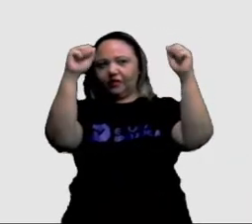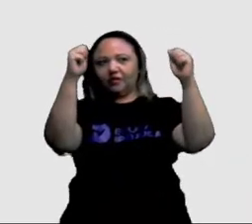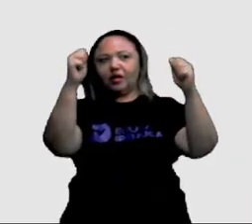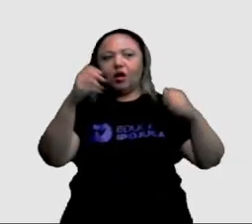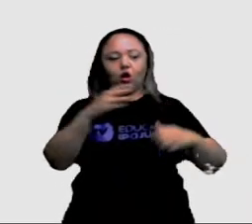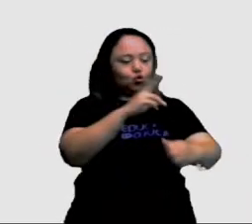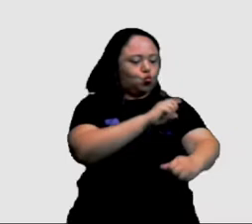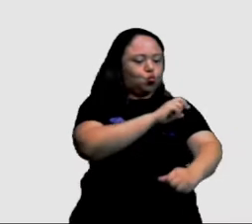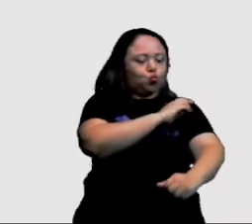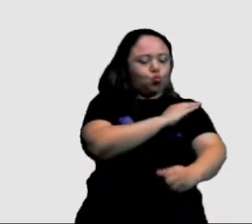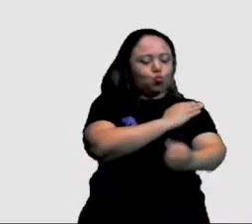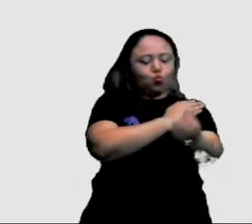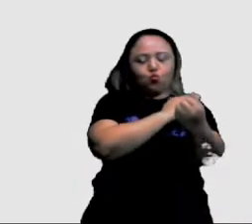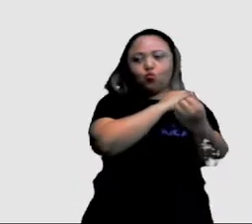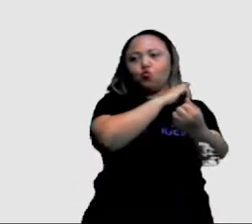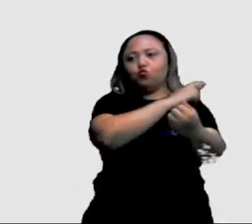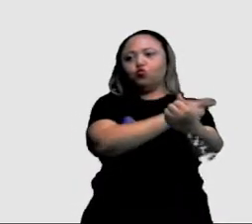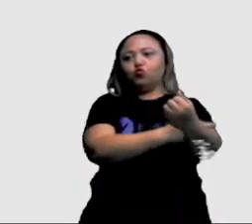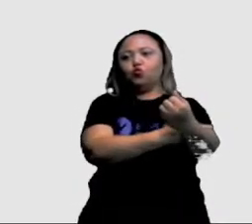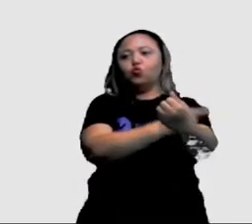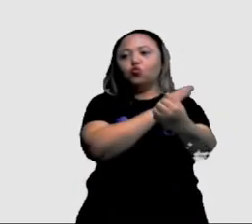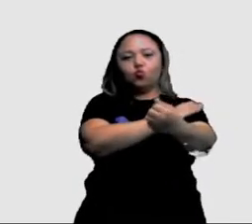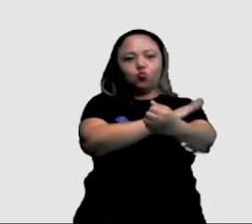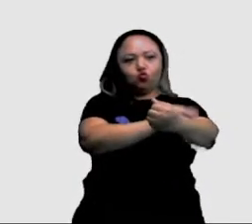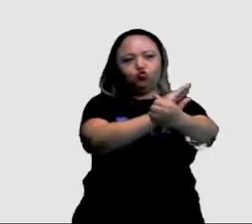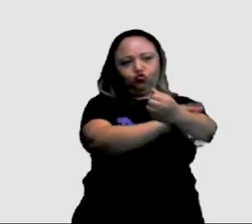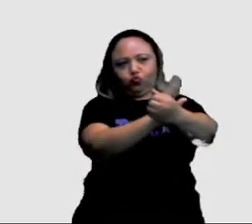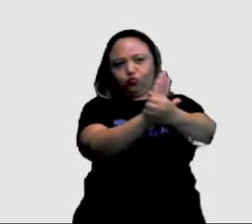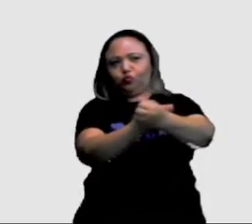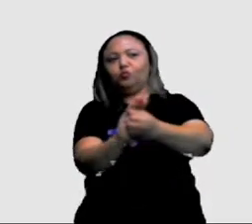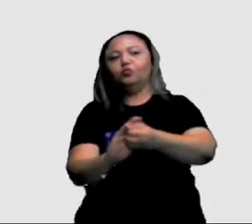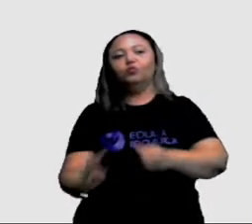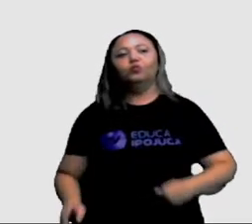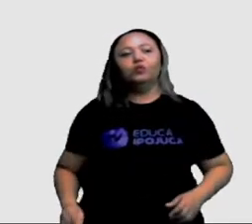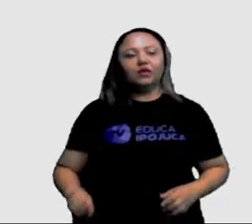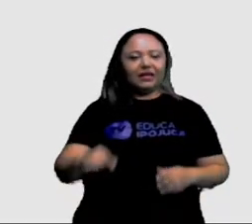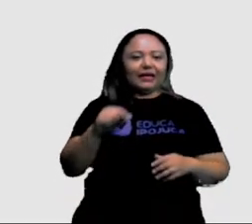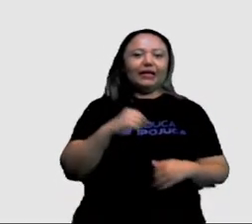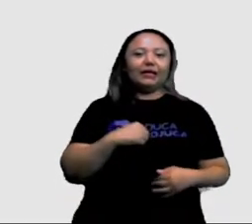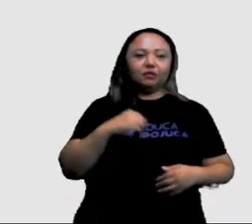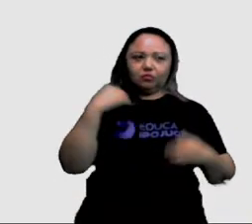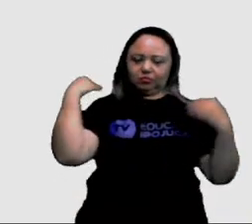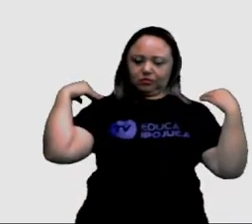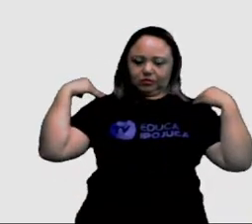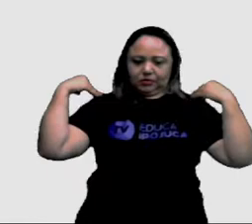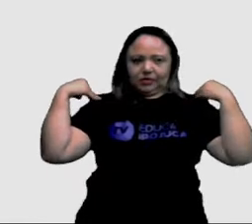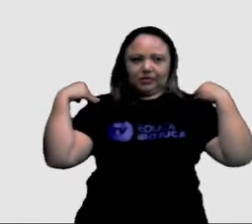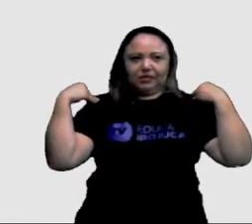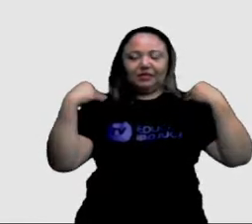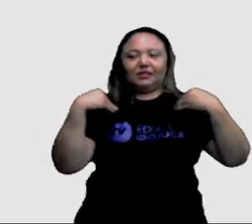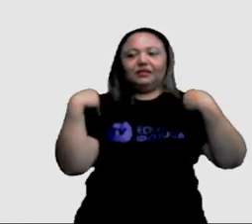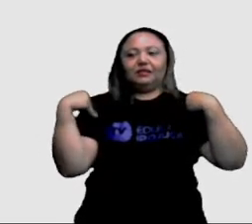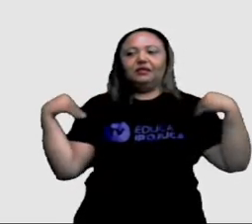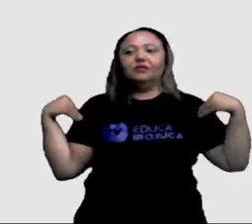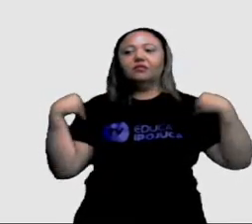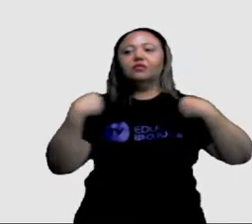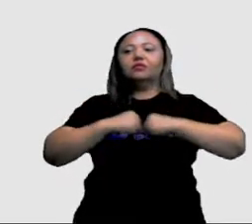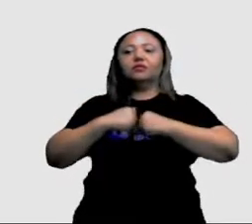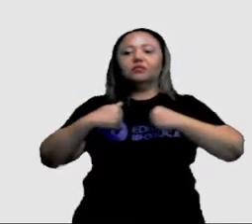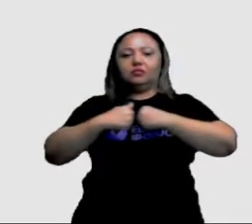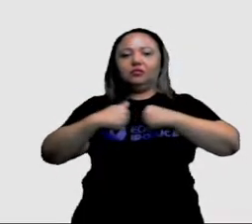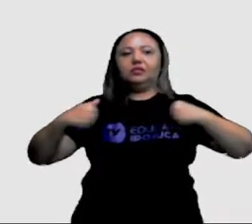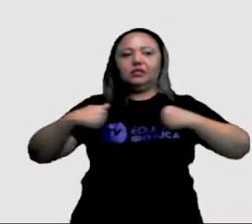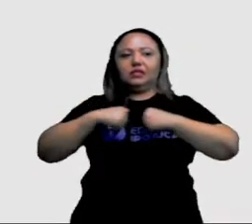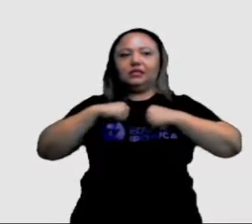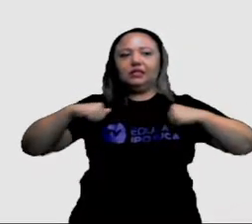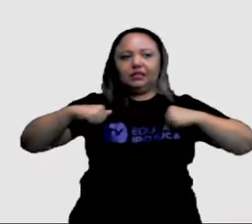questão muscular. Ela pode ser definida como a quantidade de tensão que um músculo ou um grupo muscular pode gerar dentro de um